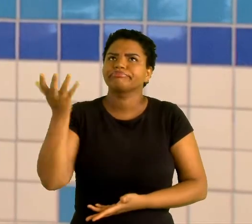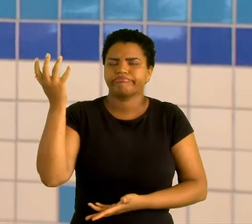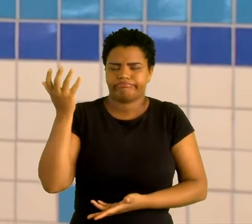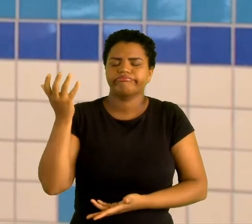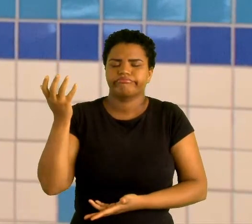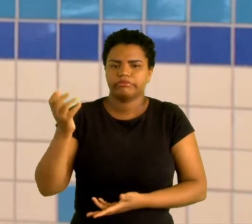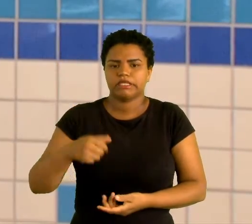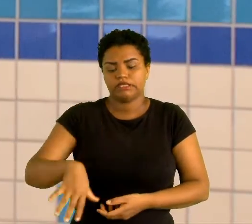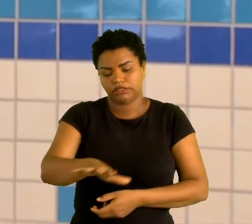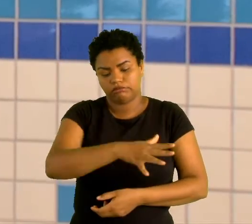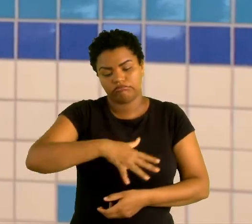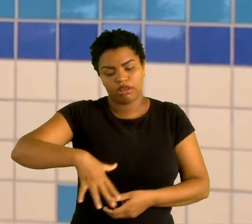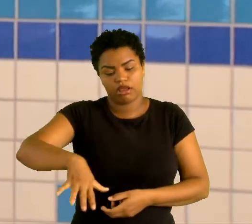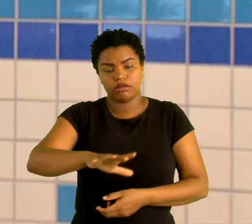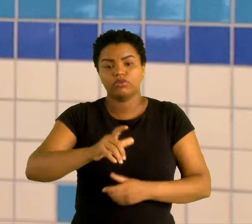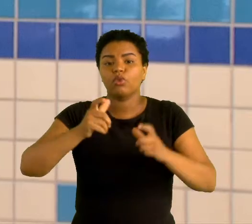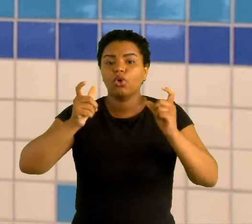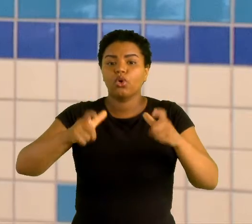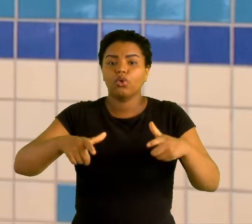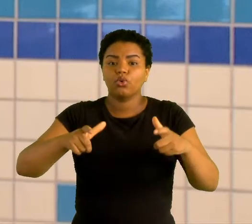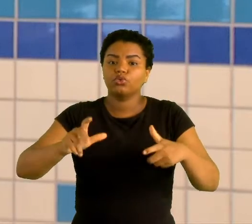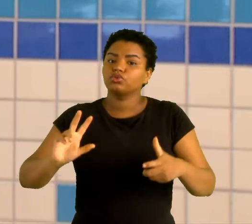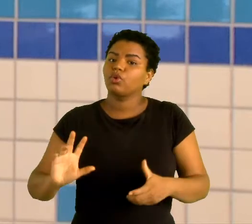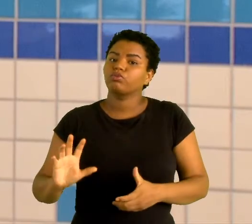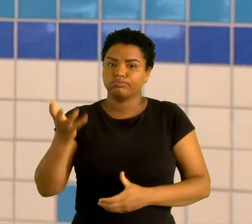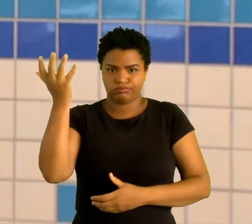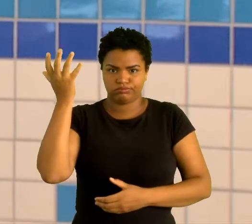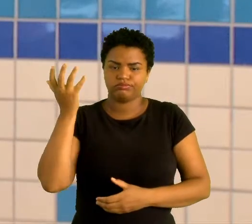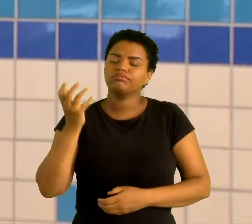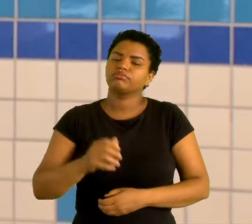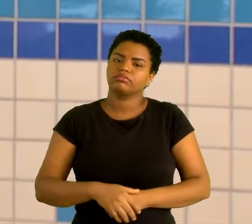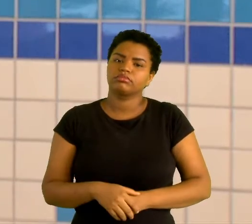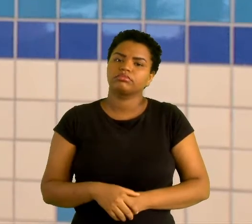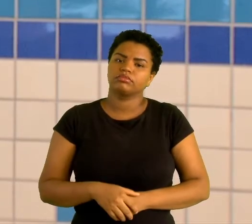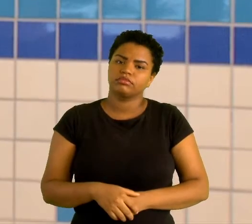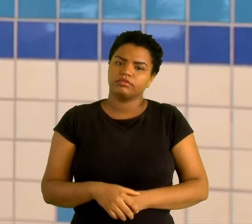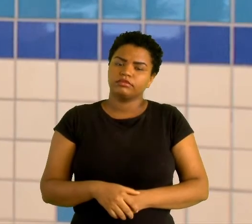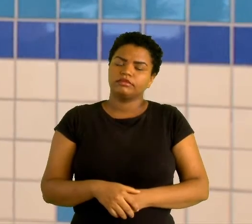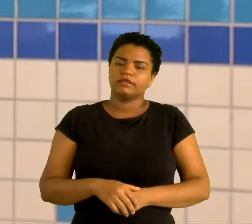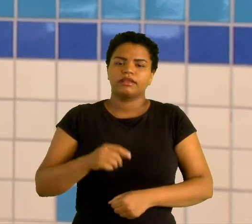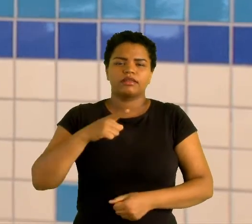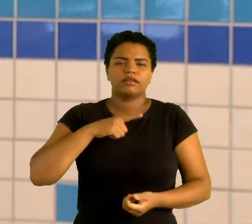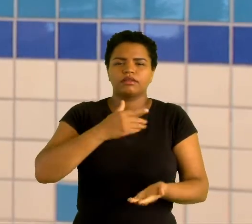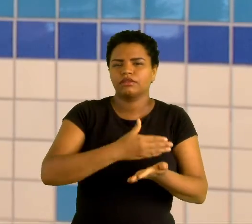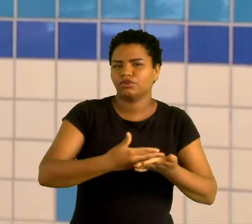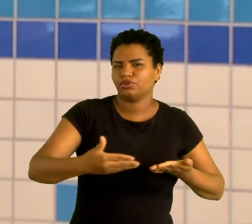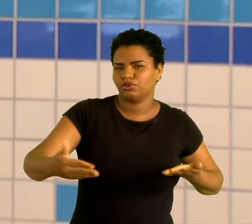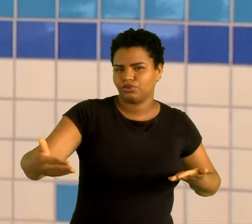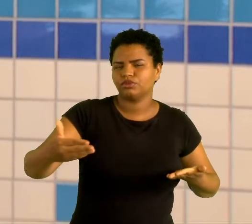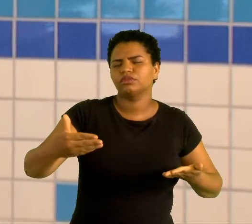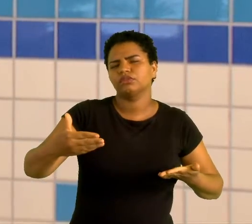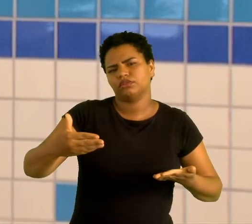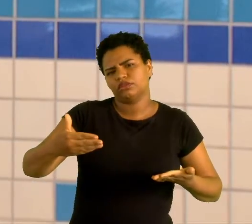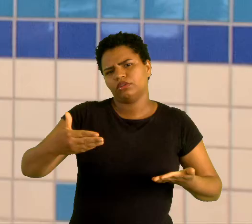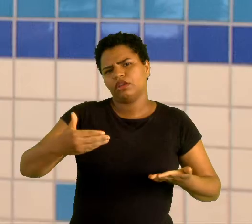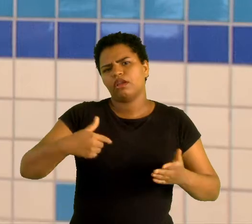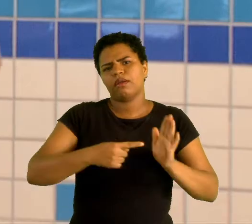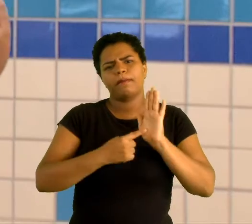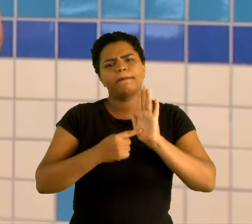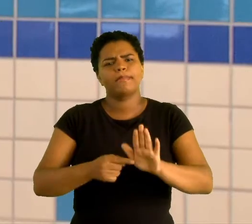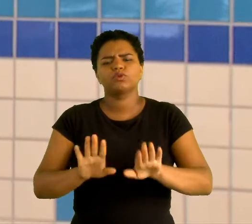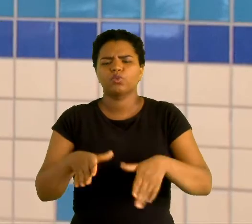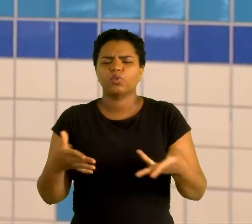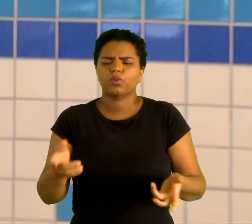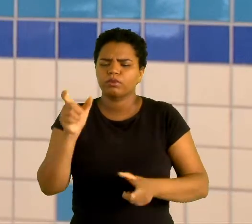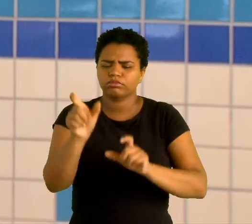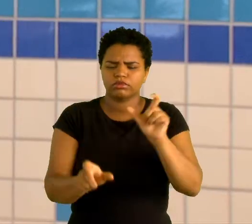Espaço, onde isso aconteceu? Temos uma introdução, que é onde mostra quais são os personagens, onde